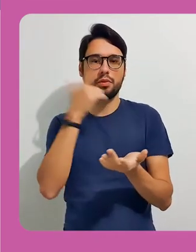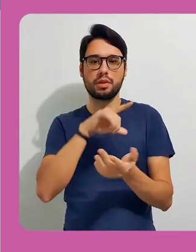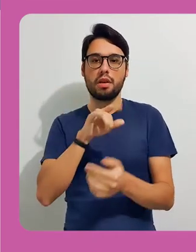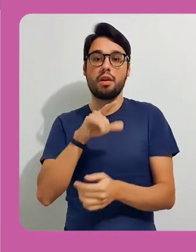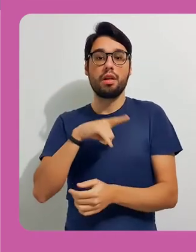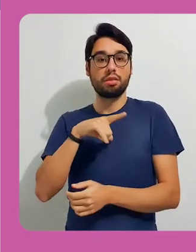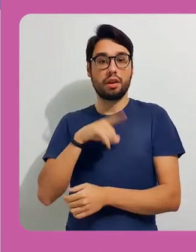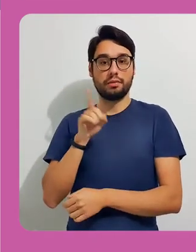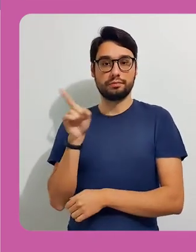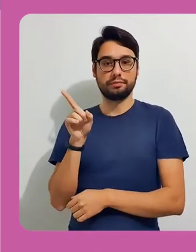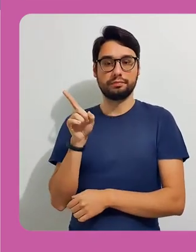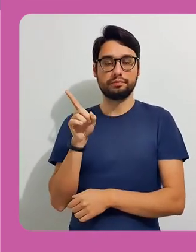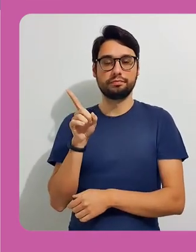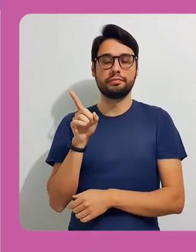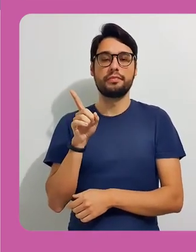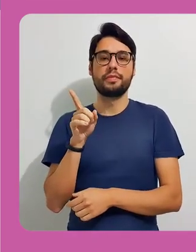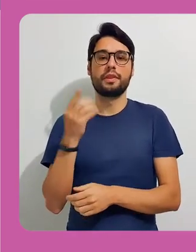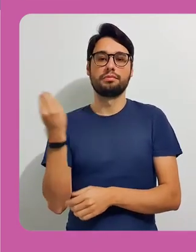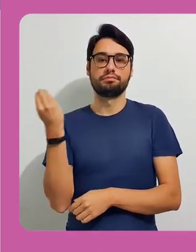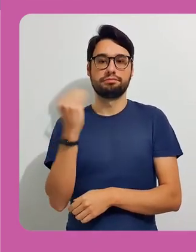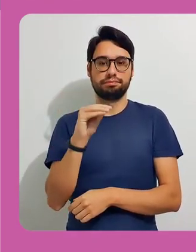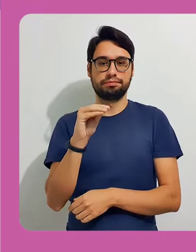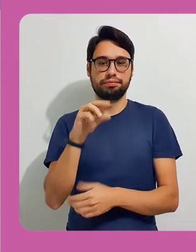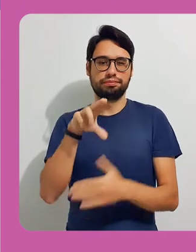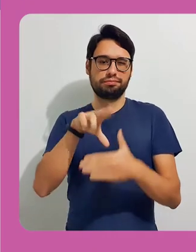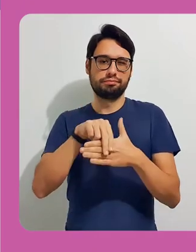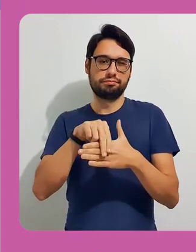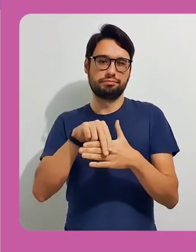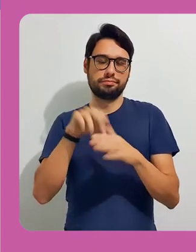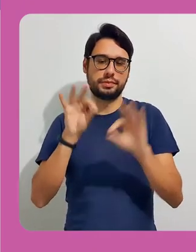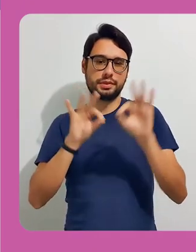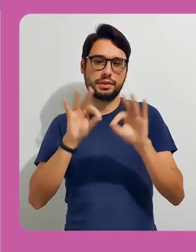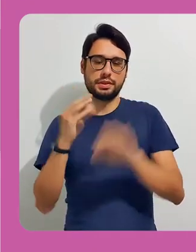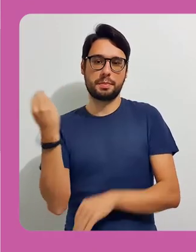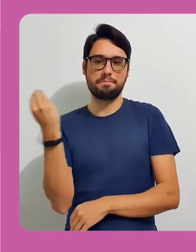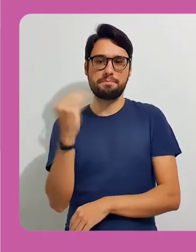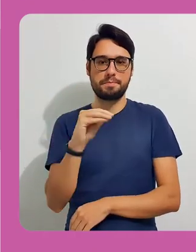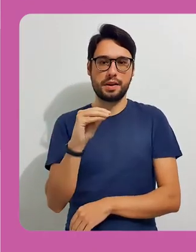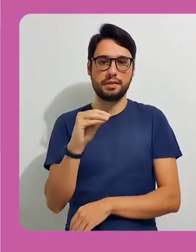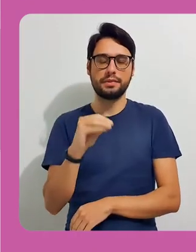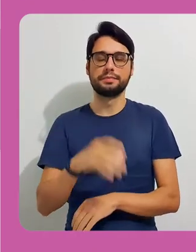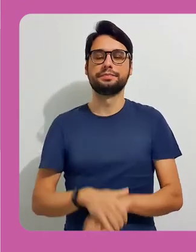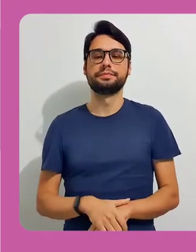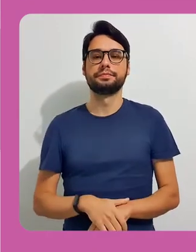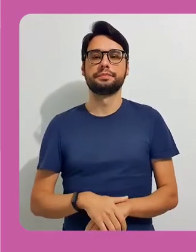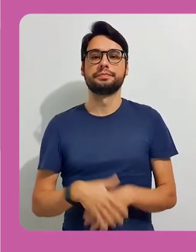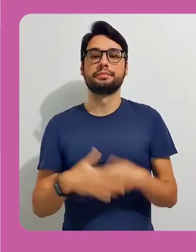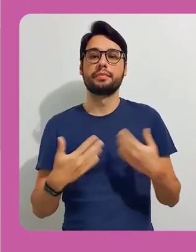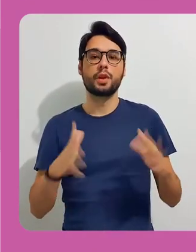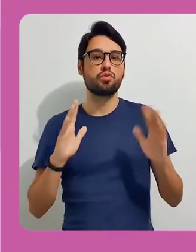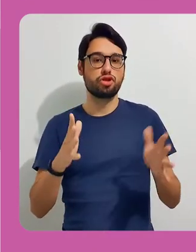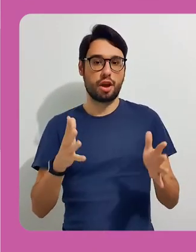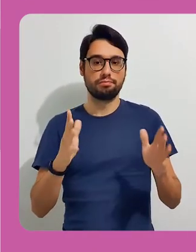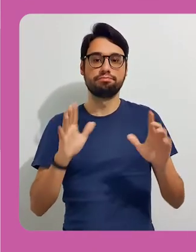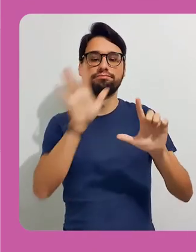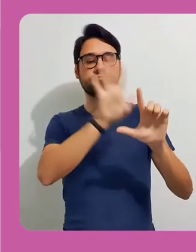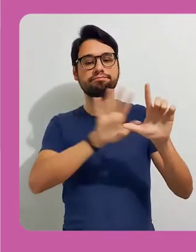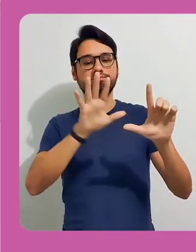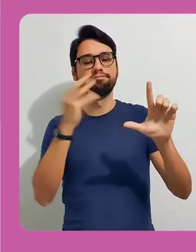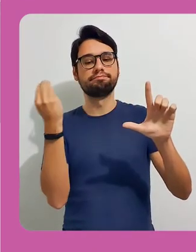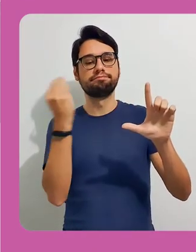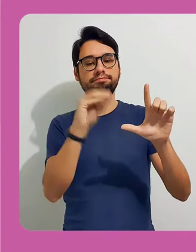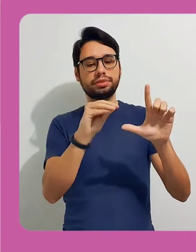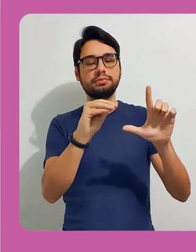é um arquivo tutorial vou botar aqui gabarito da avaliação vamos supor que as forças a lista de exercícios então já